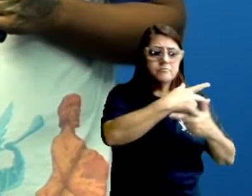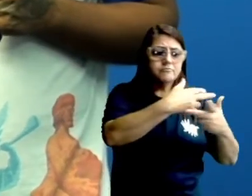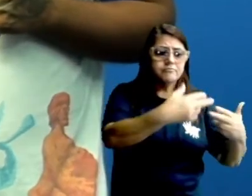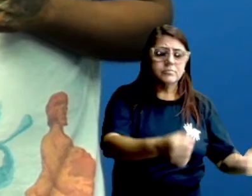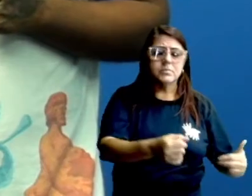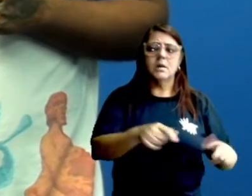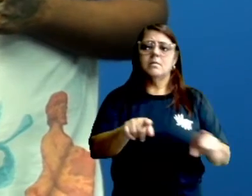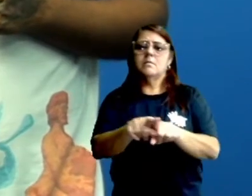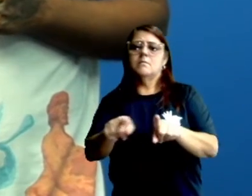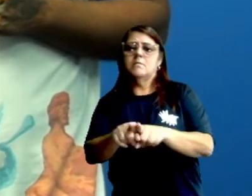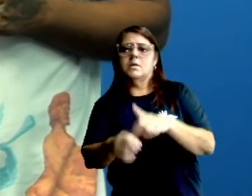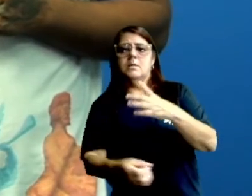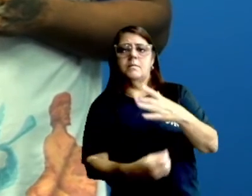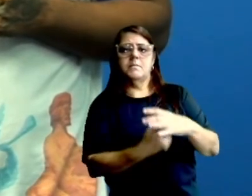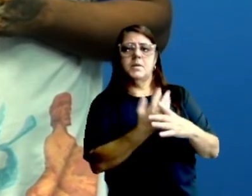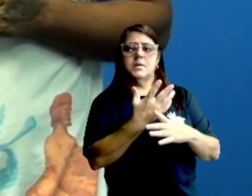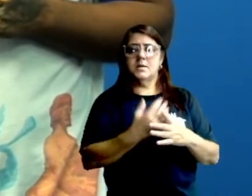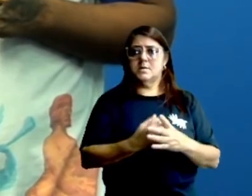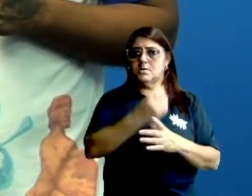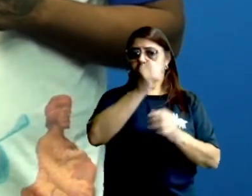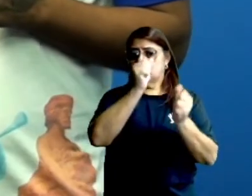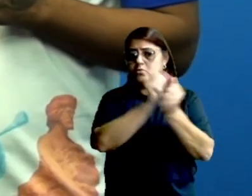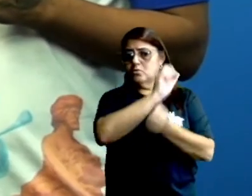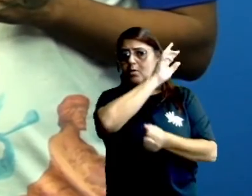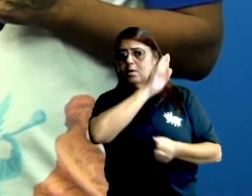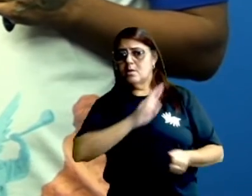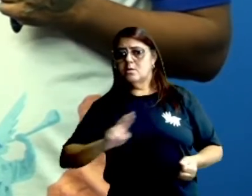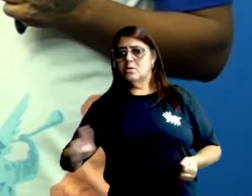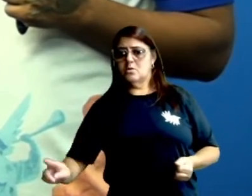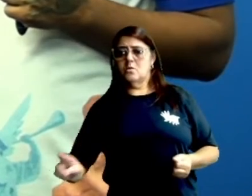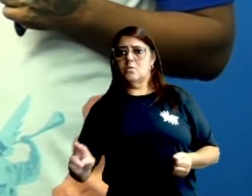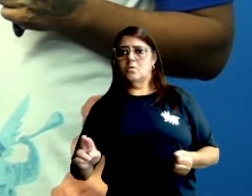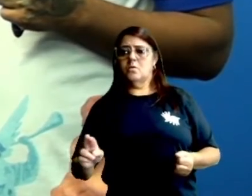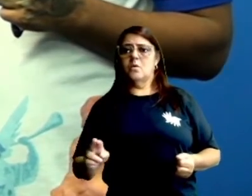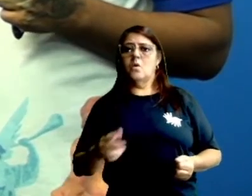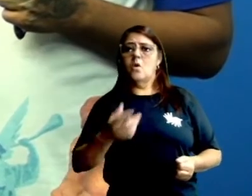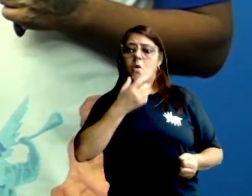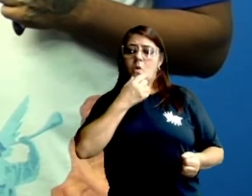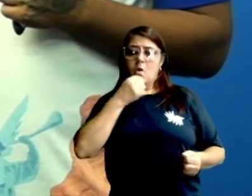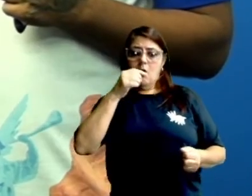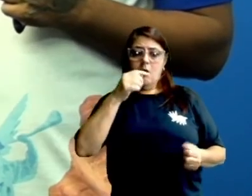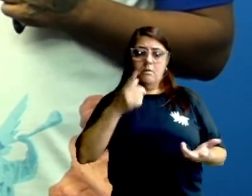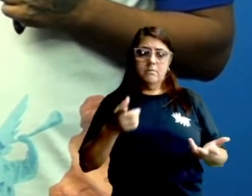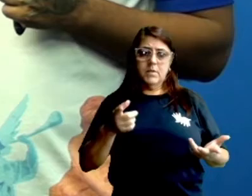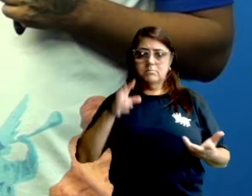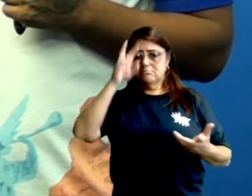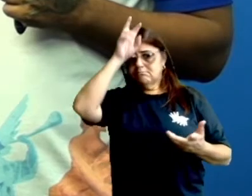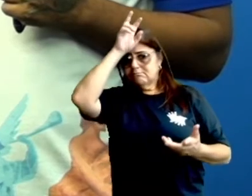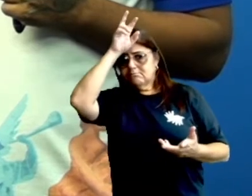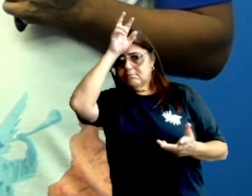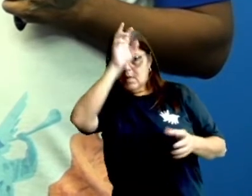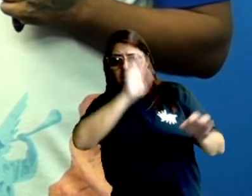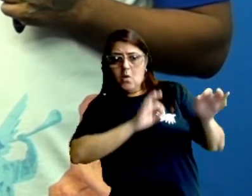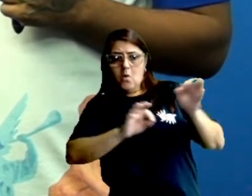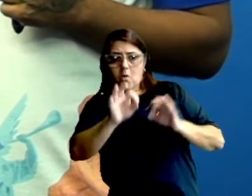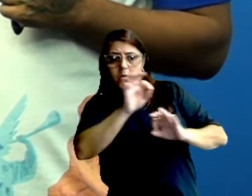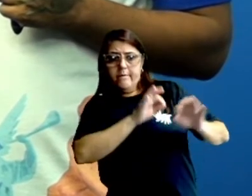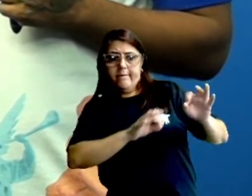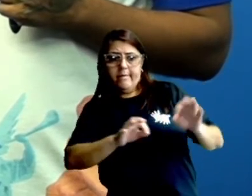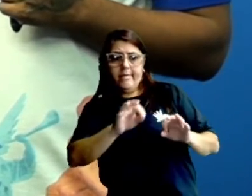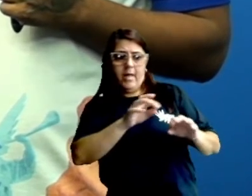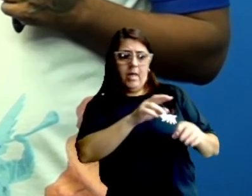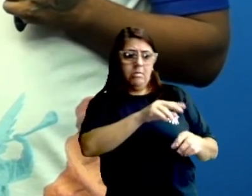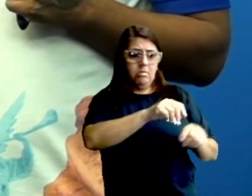juntamente com o argumento religioso do Farol ele ser uma divindade na terra tá dele ter que cuidar